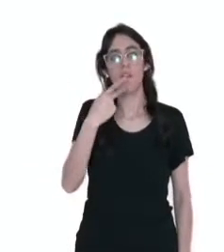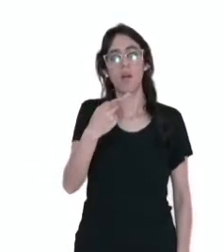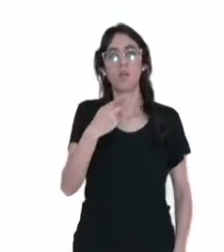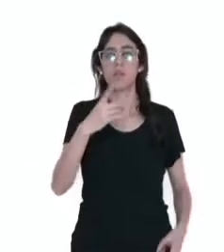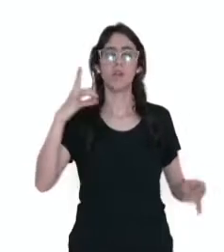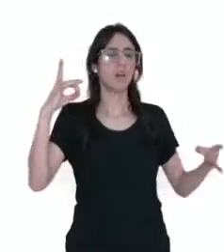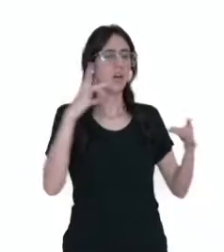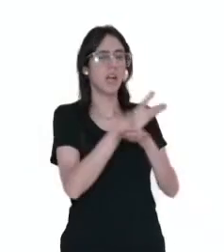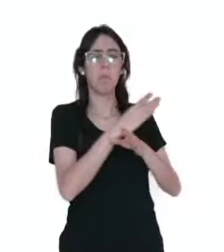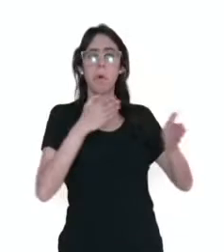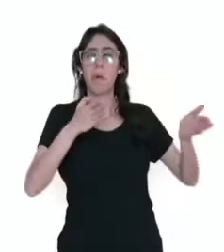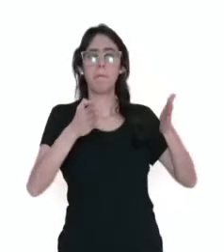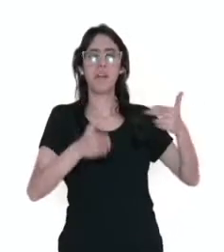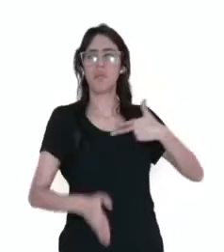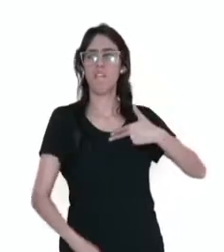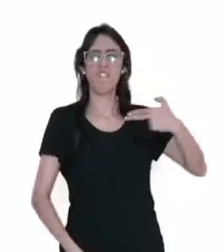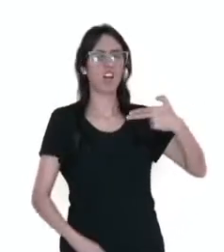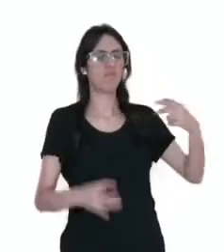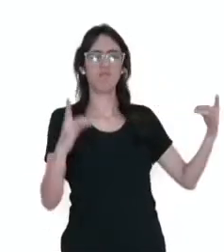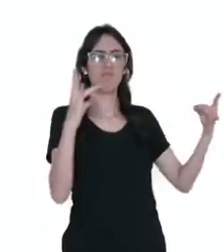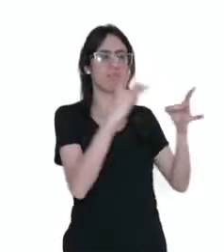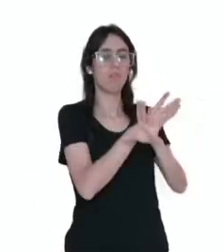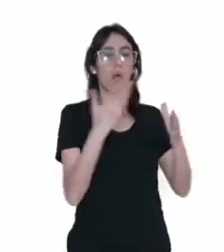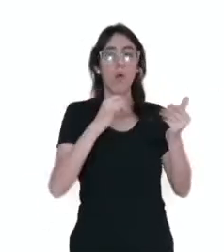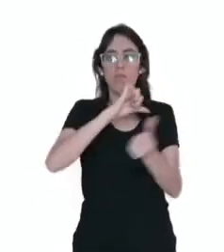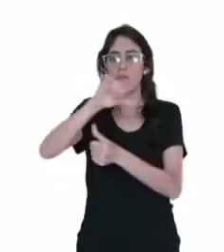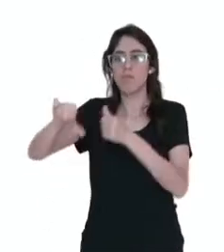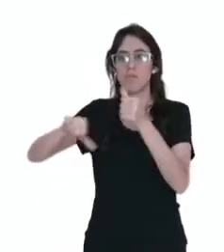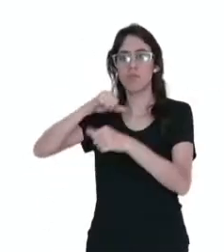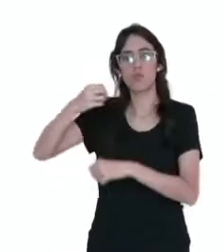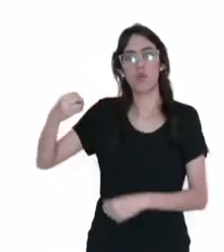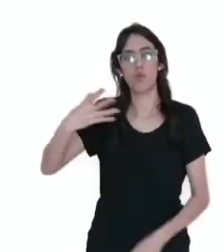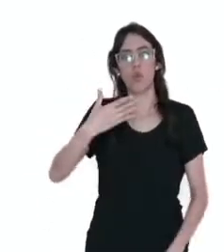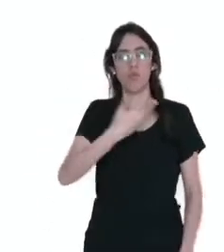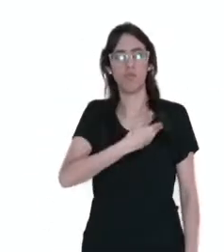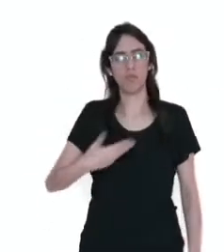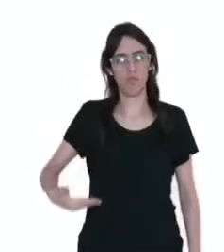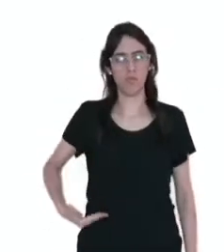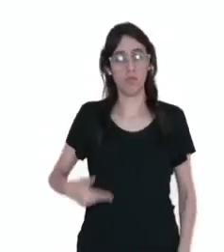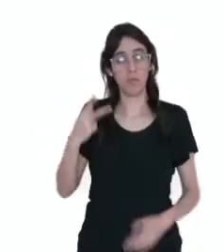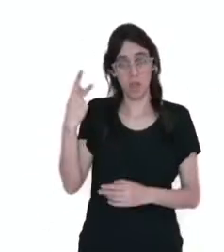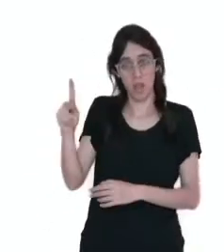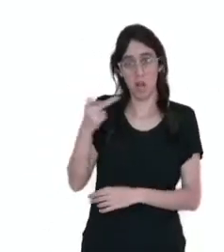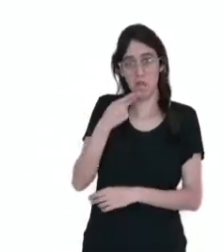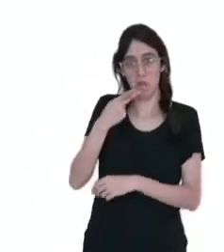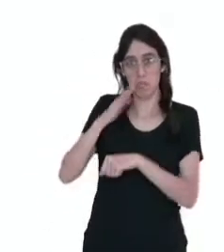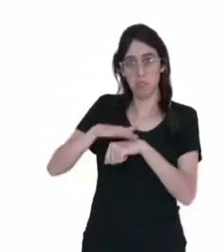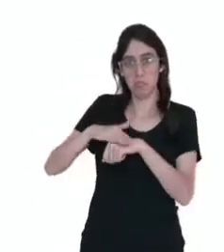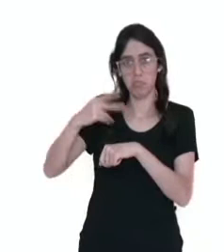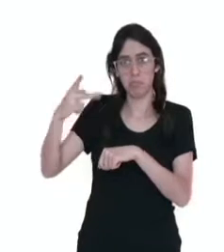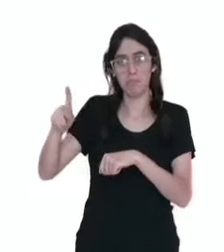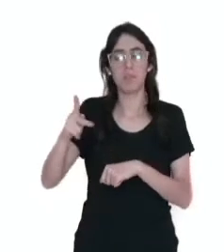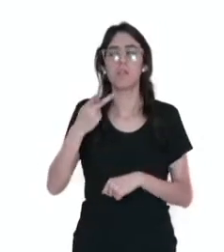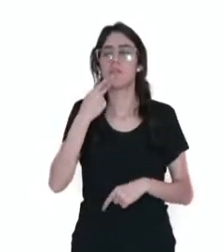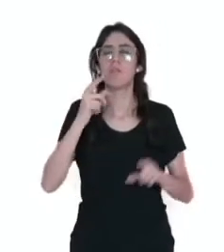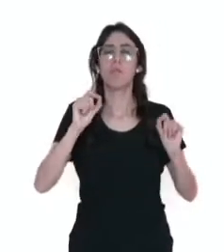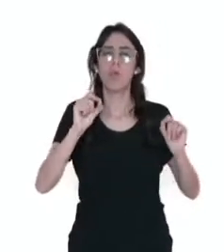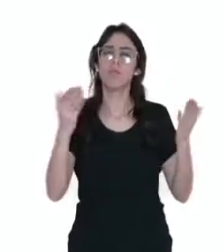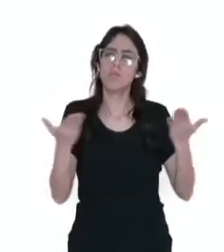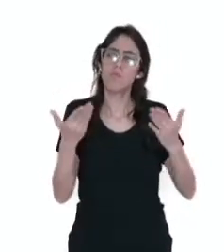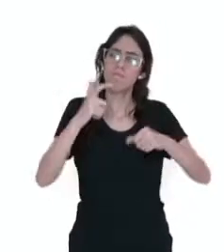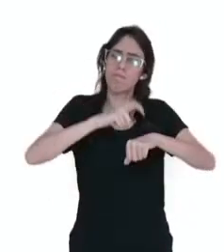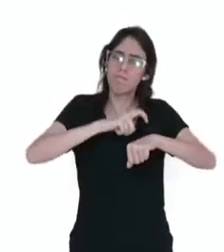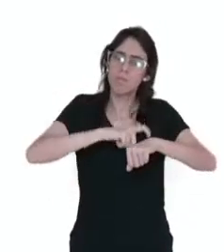e a introdução da reengenharia no governo. Palavras dele: é chegado o momento de começarmos a